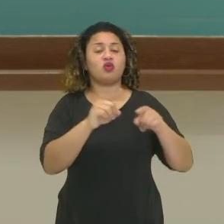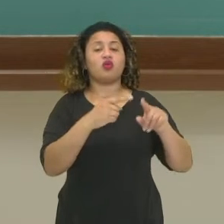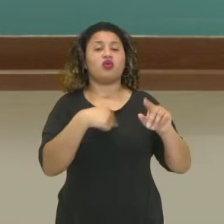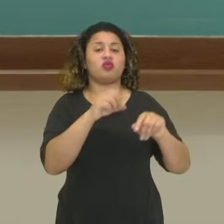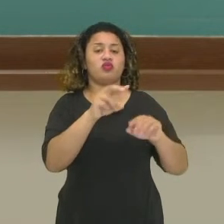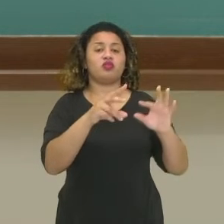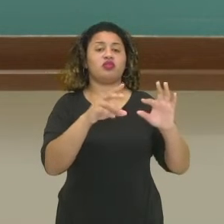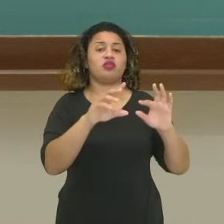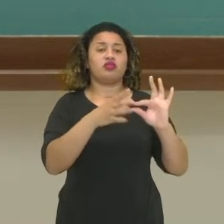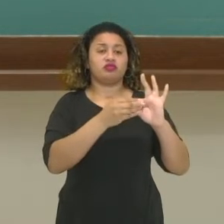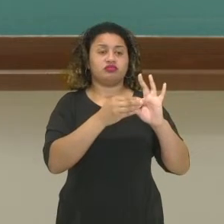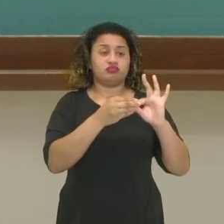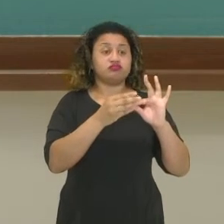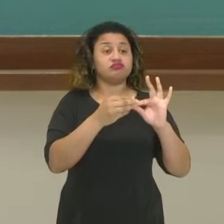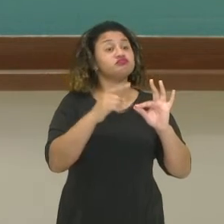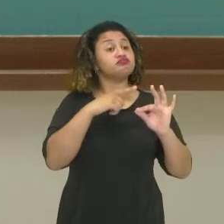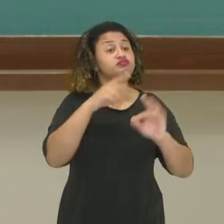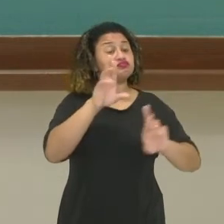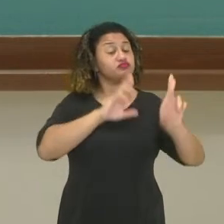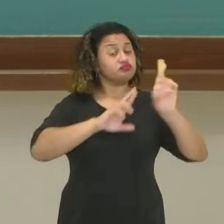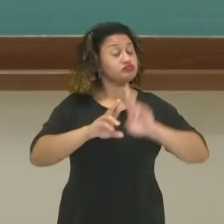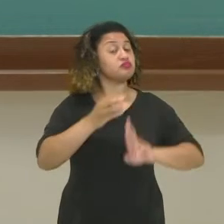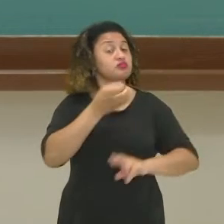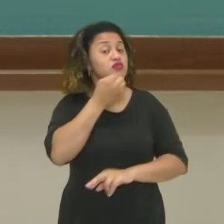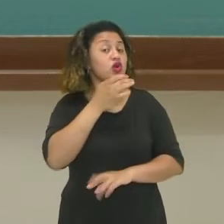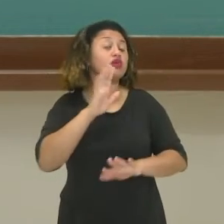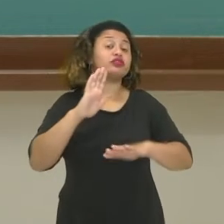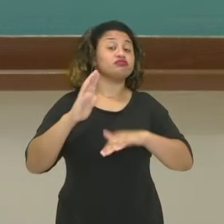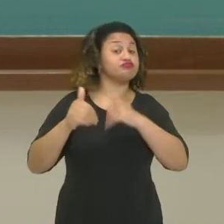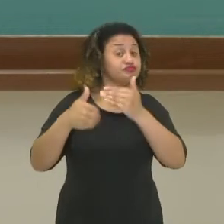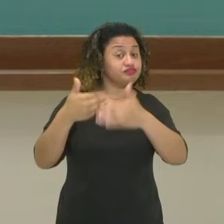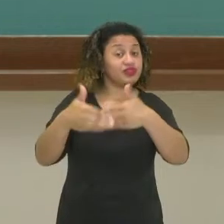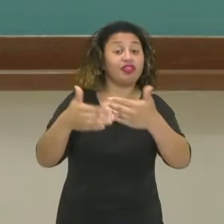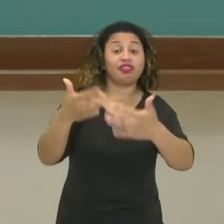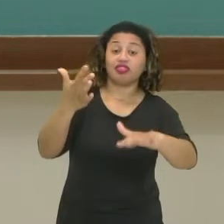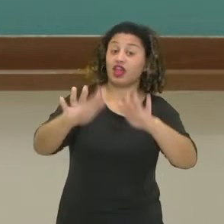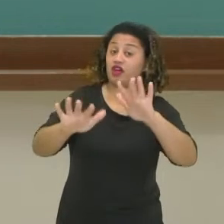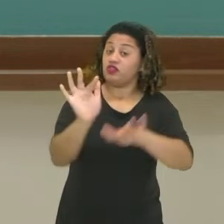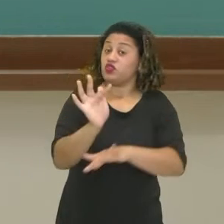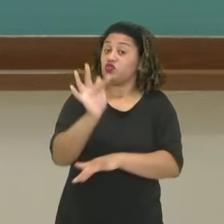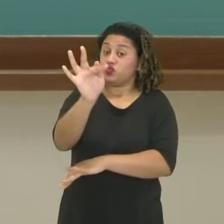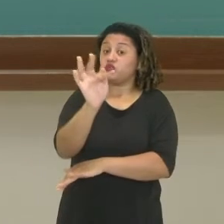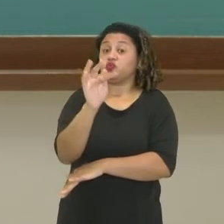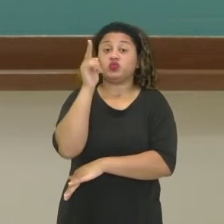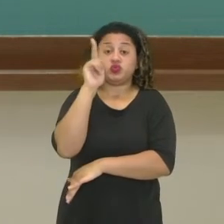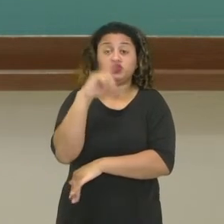apresentou resultados promissores. Então, estamos caminhando, talvez, para uma vacina.